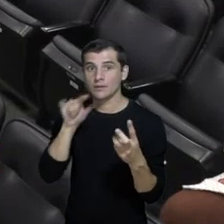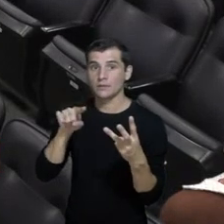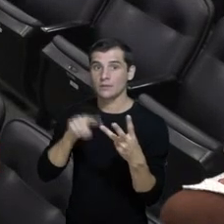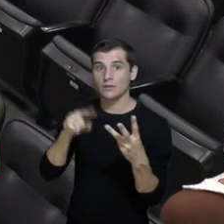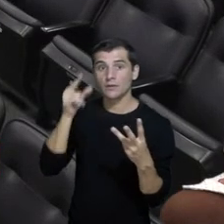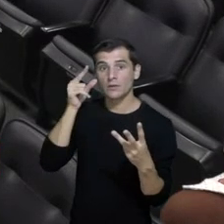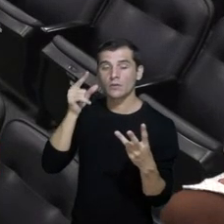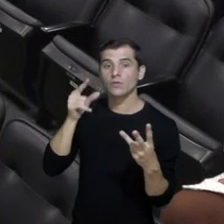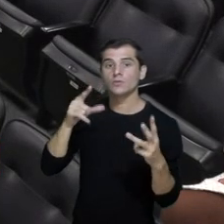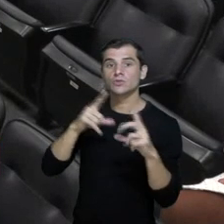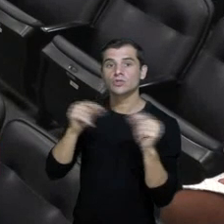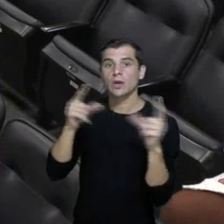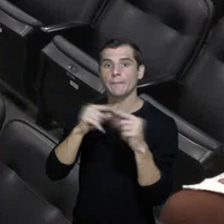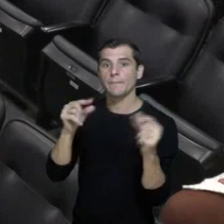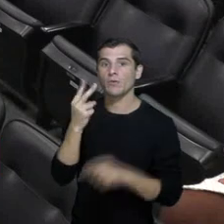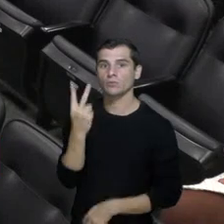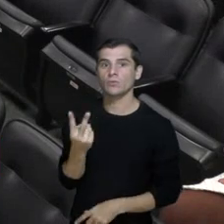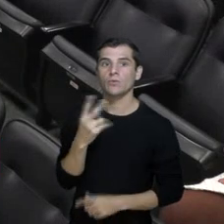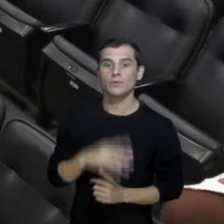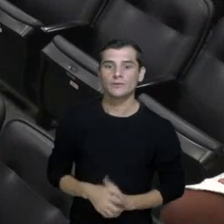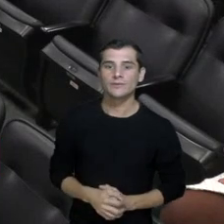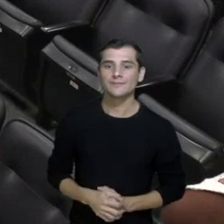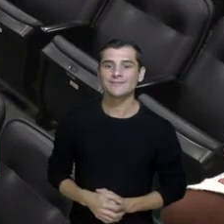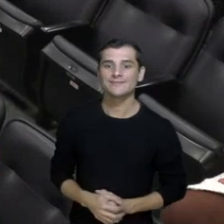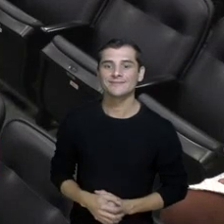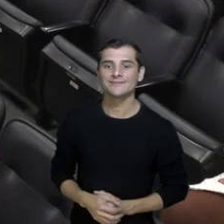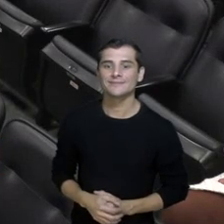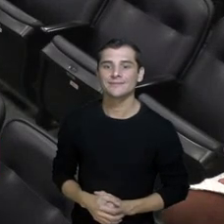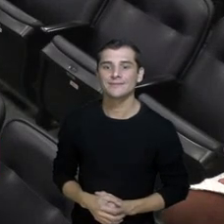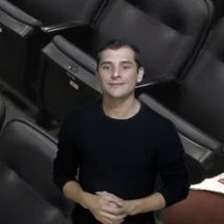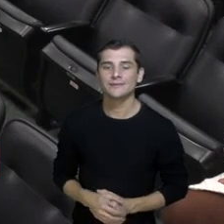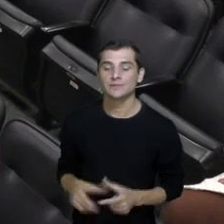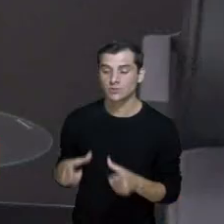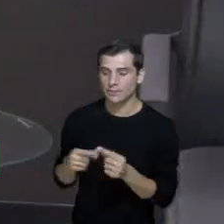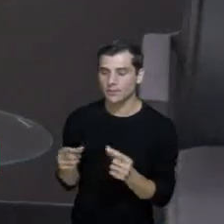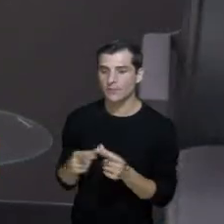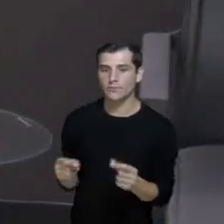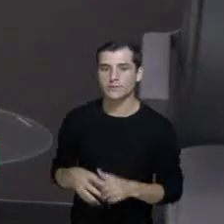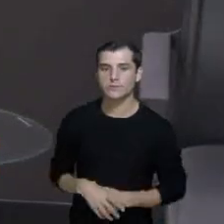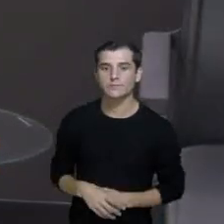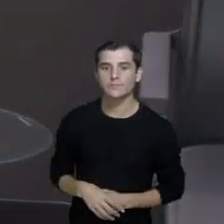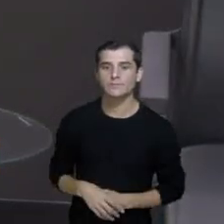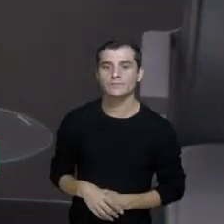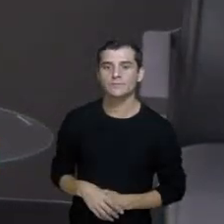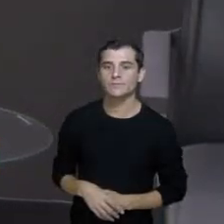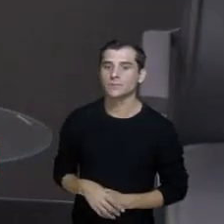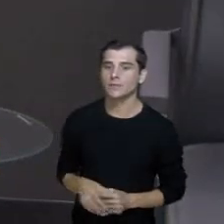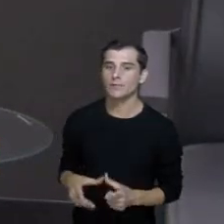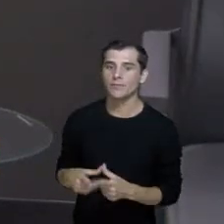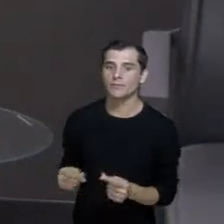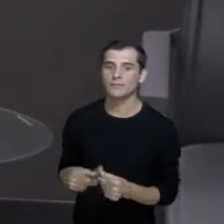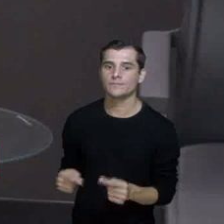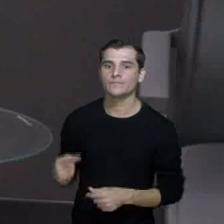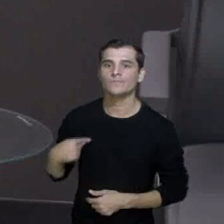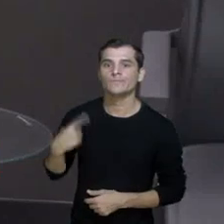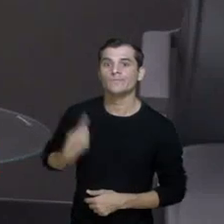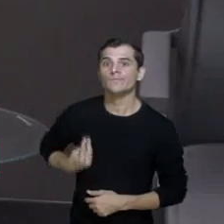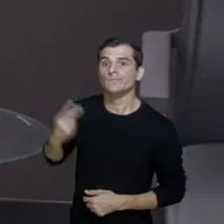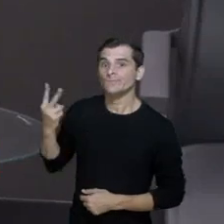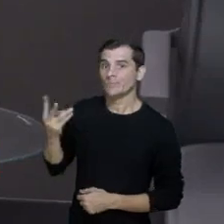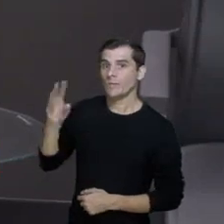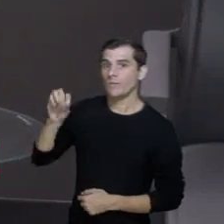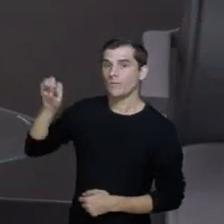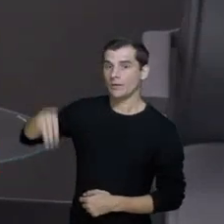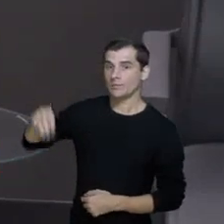ficou olhando para mim porque ele gostava de mim que ele nem me conhecia mas desses 25 minutos ele ficou falando 20 20 minutos comigo